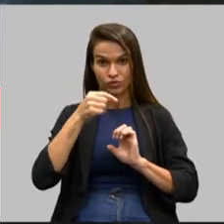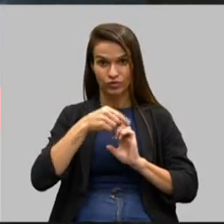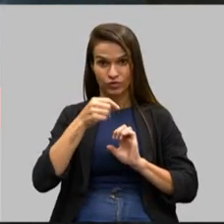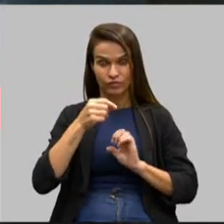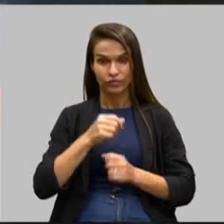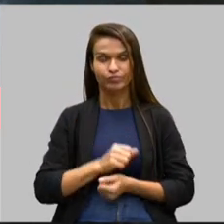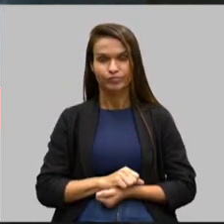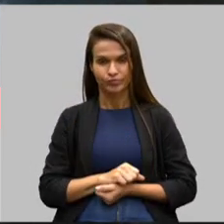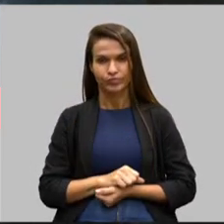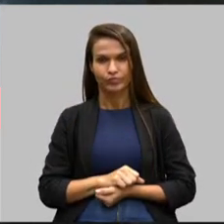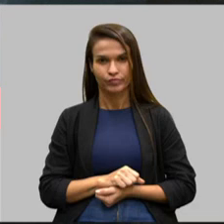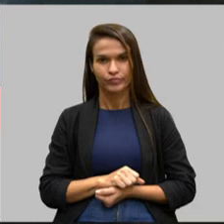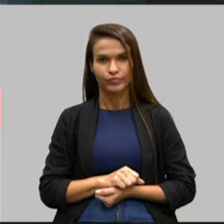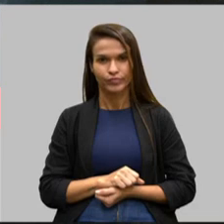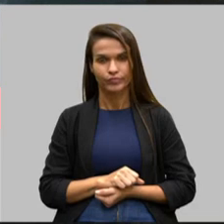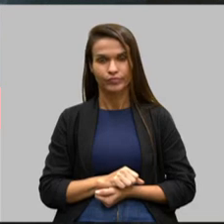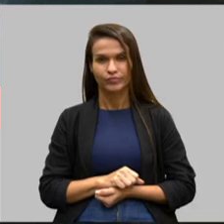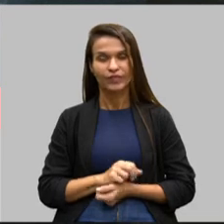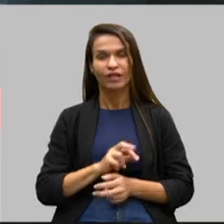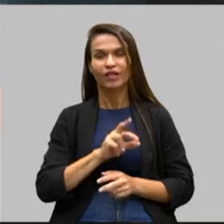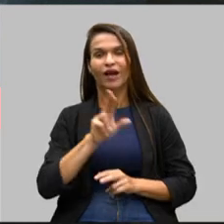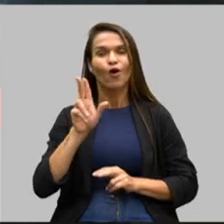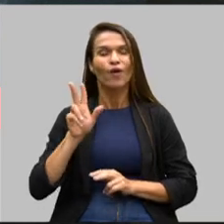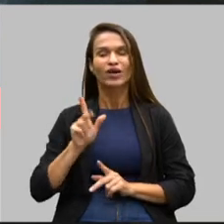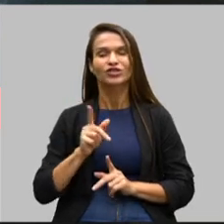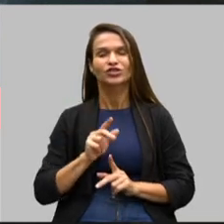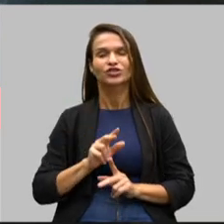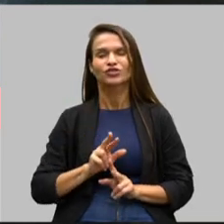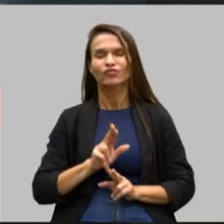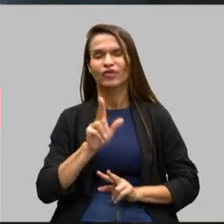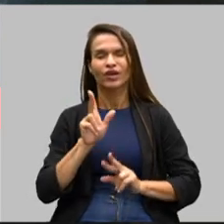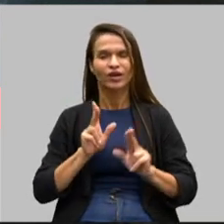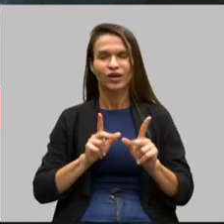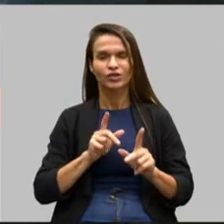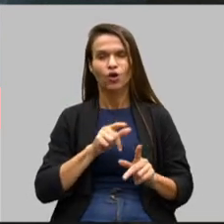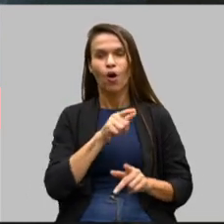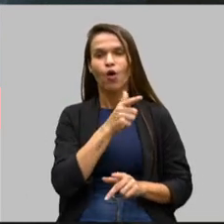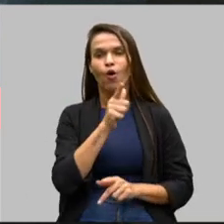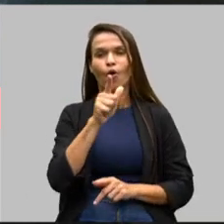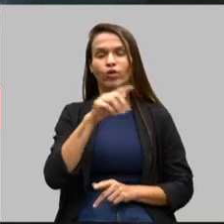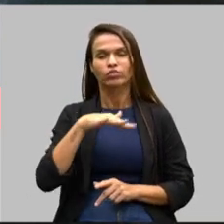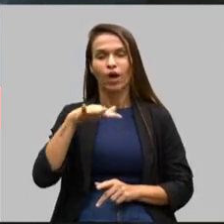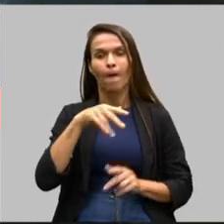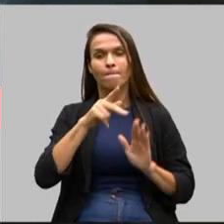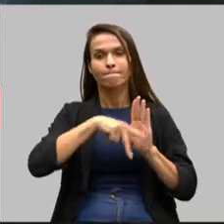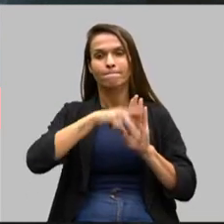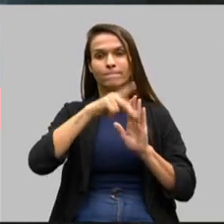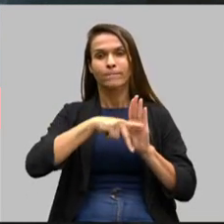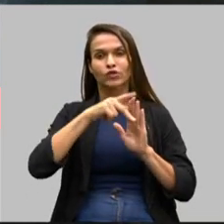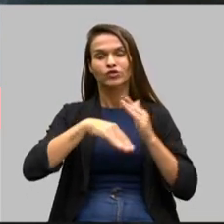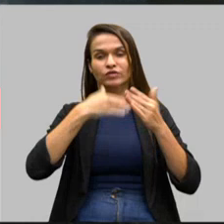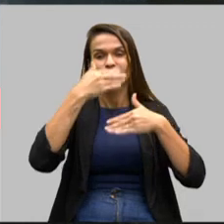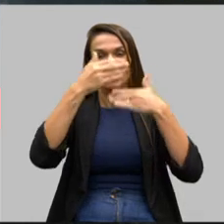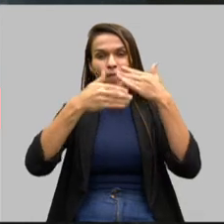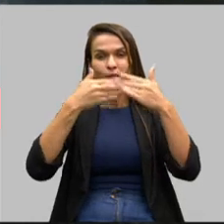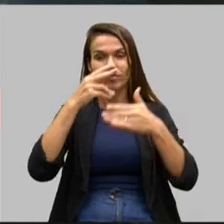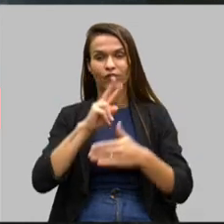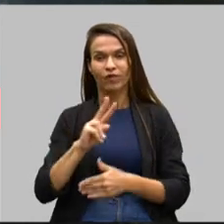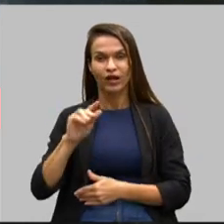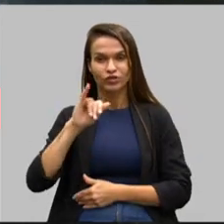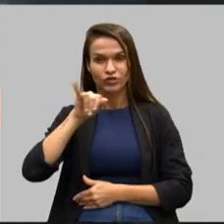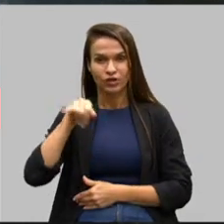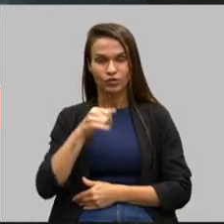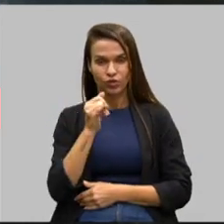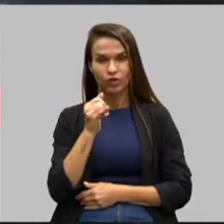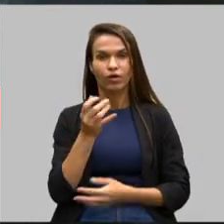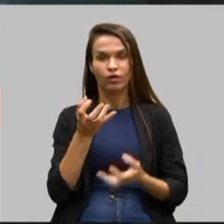pega e vai, não é diferente com as outras regiões, vamos fazer um plano de desenvolvimento para o Vale de Jequitinhonha. Eu estou querendo um dia trazer